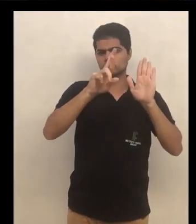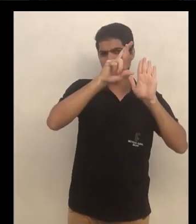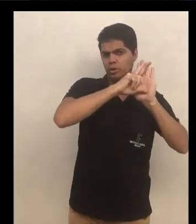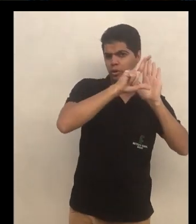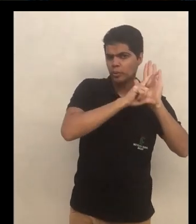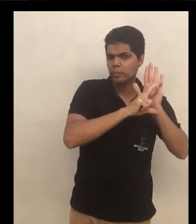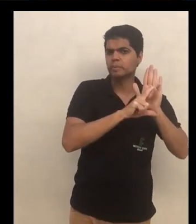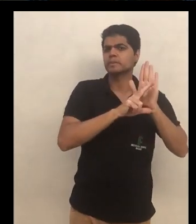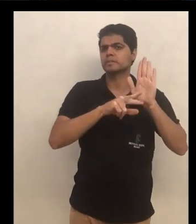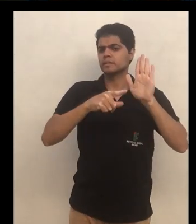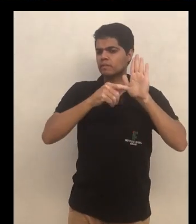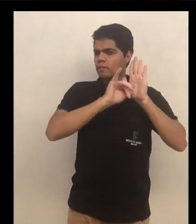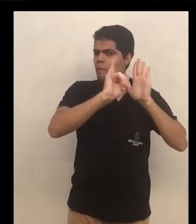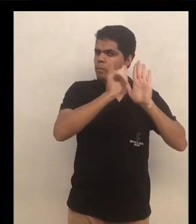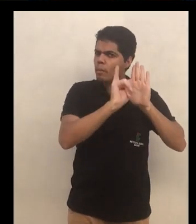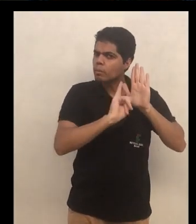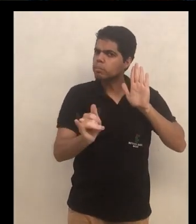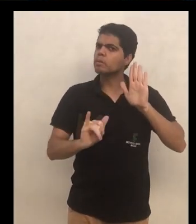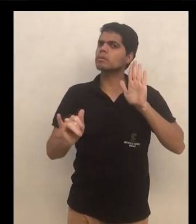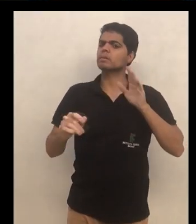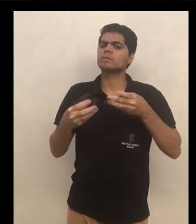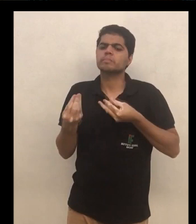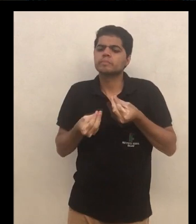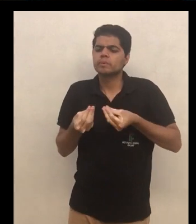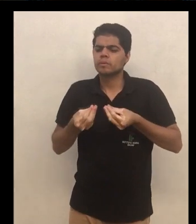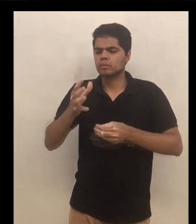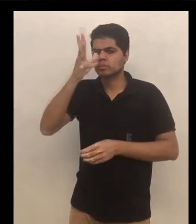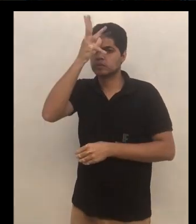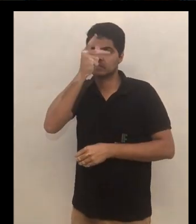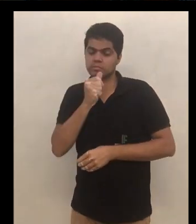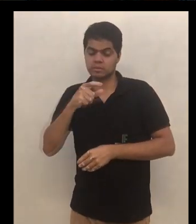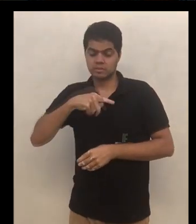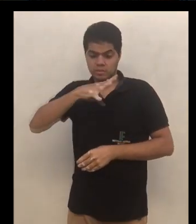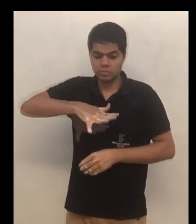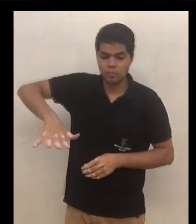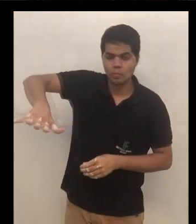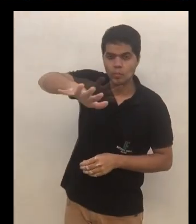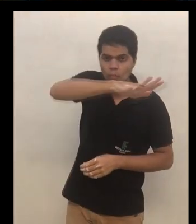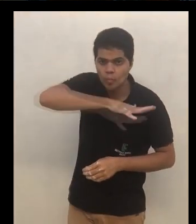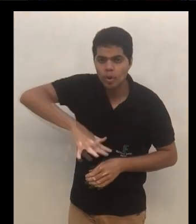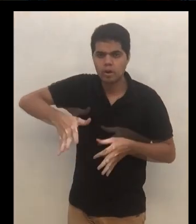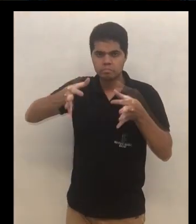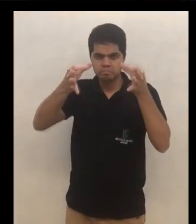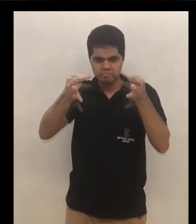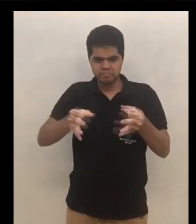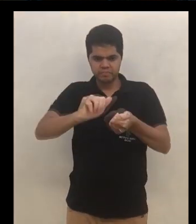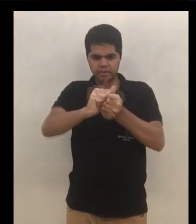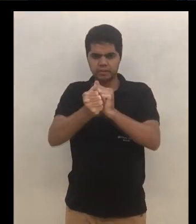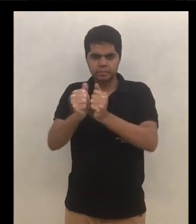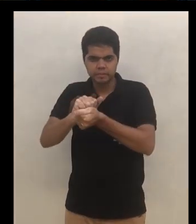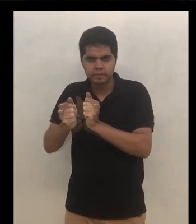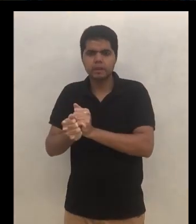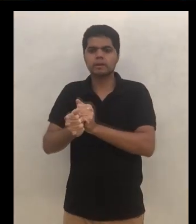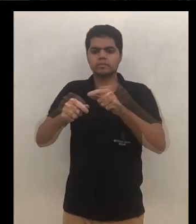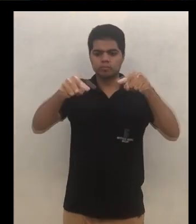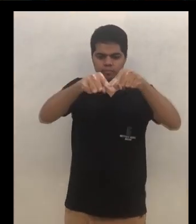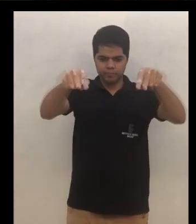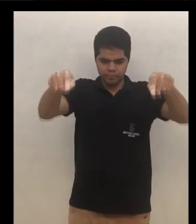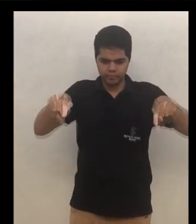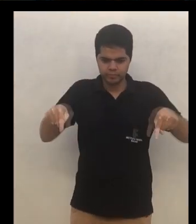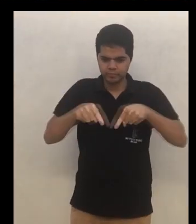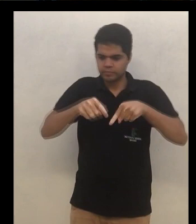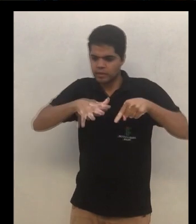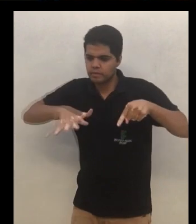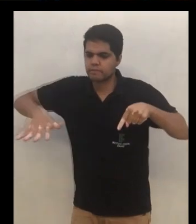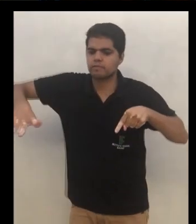instrução normativa. Esses animais não foram debicados, mas ele tem um espaço adequado dentro do galpão e fora. E